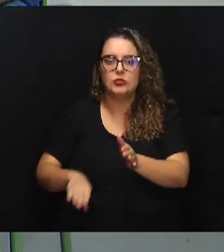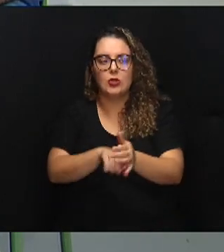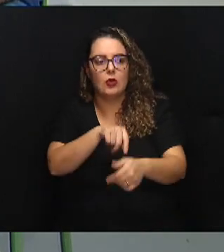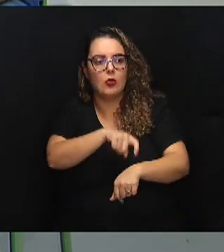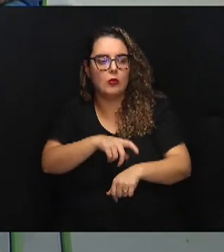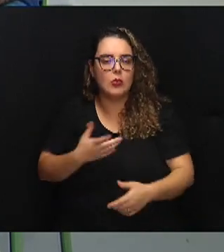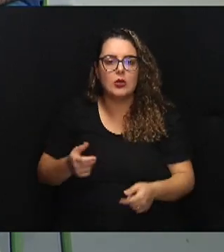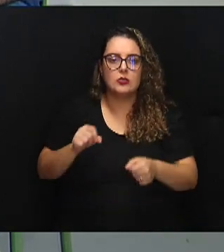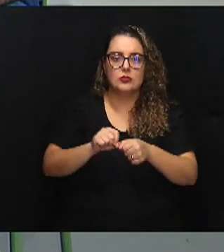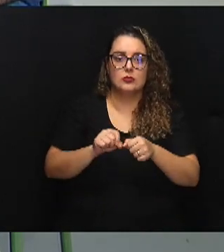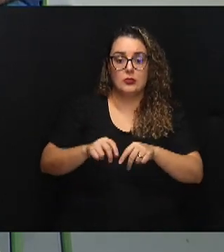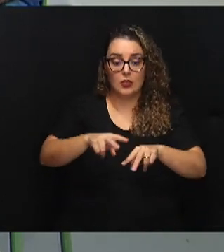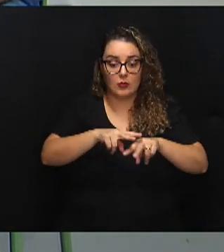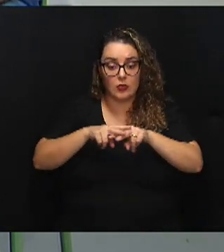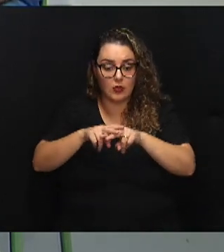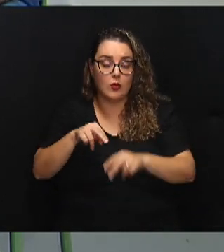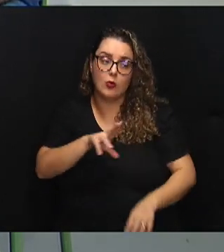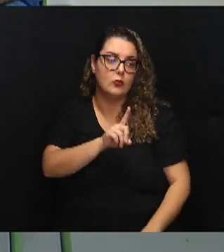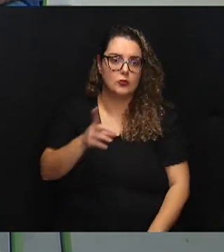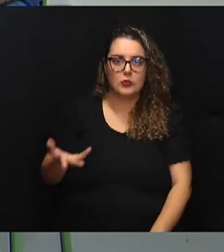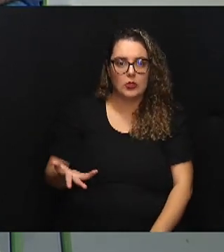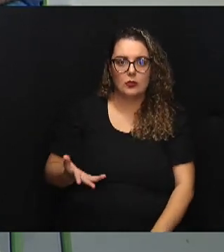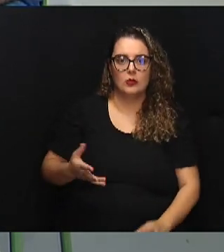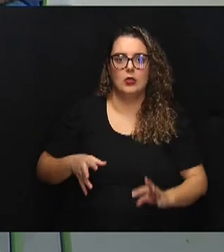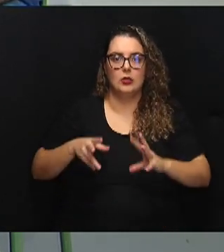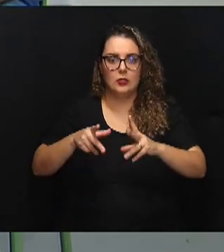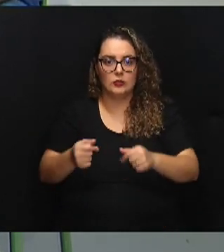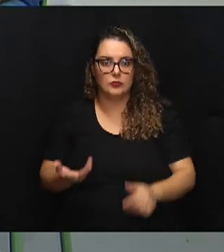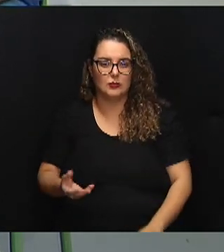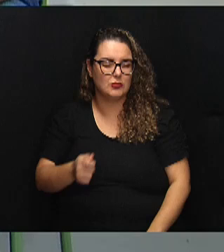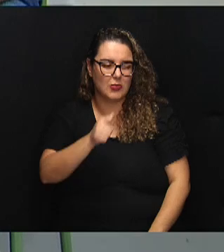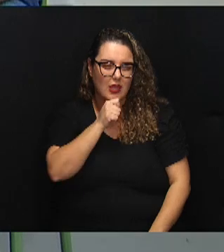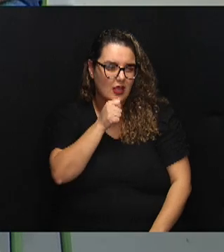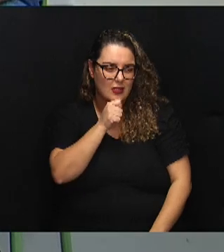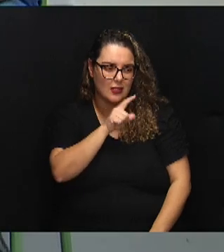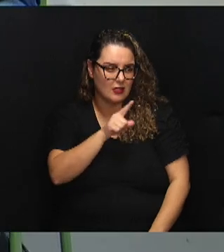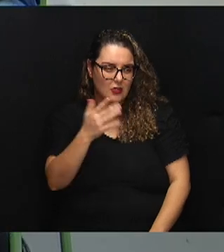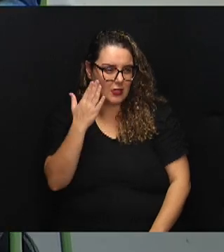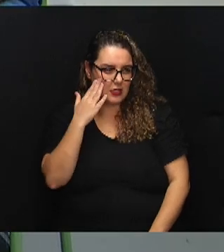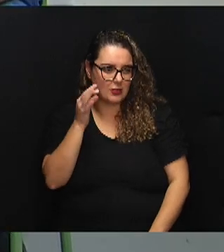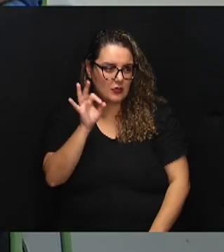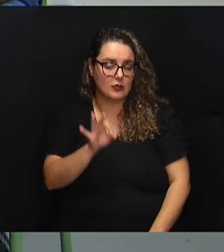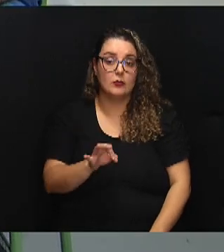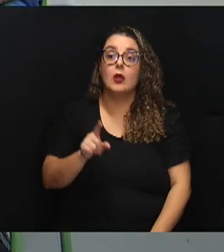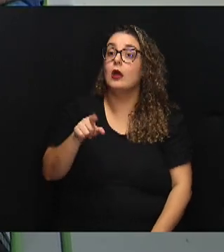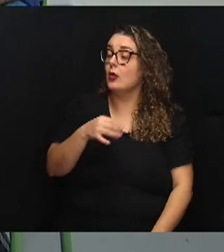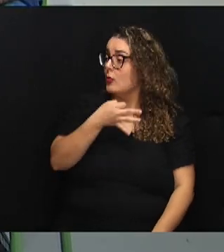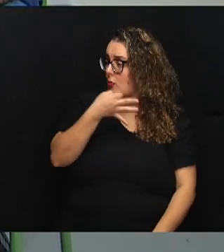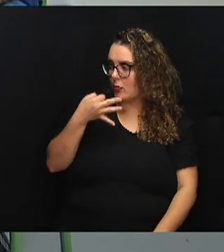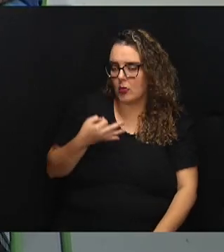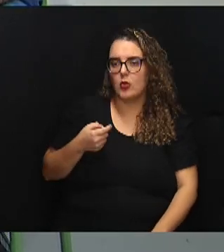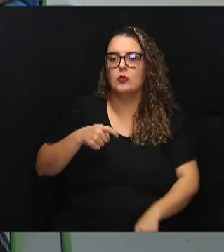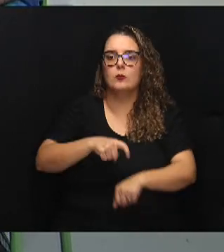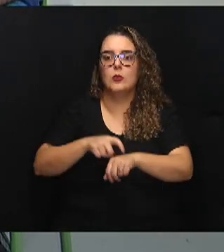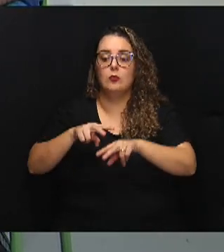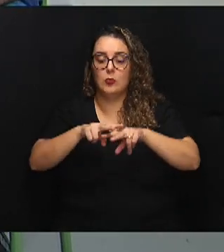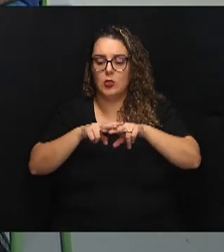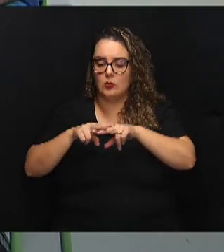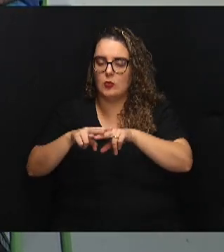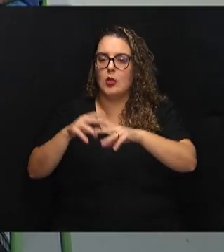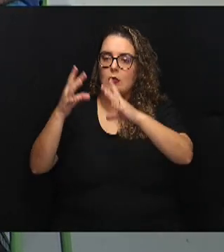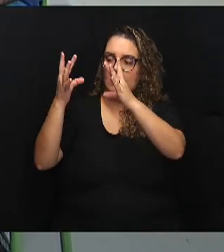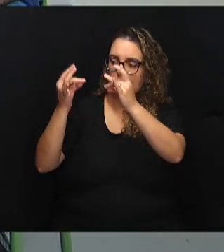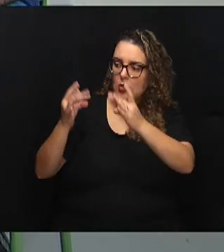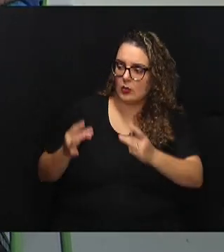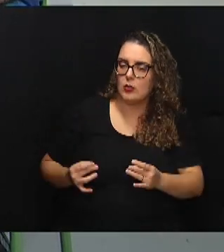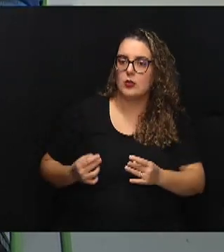fazer revisão ou não, pegar aquilo que ainda não entendeu direito? É um ótimo momento para revisão, para aprofundamento